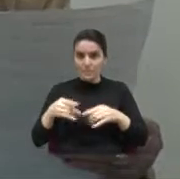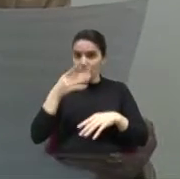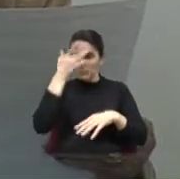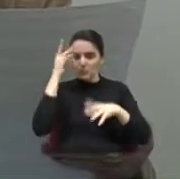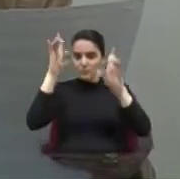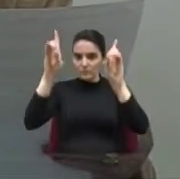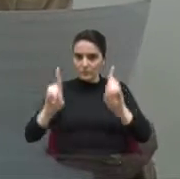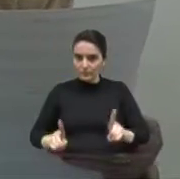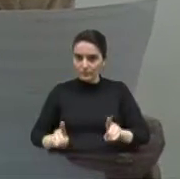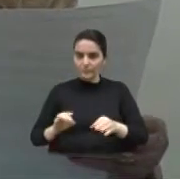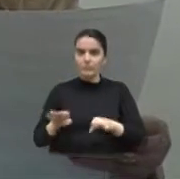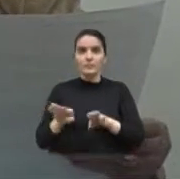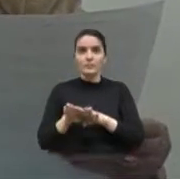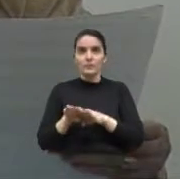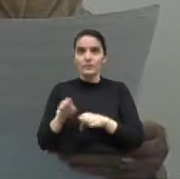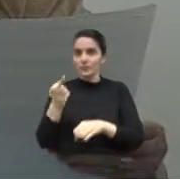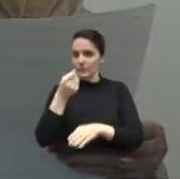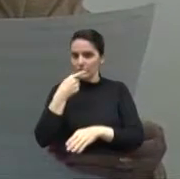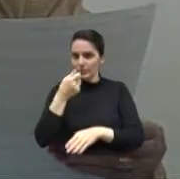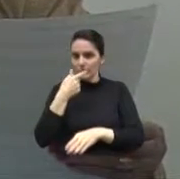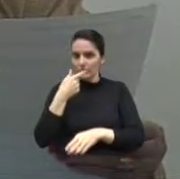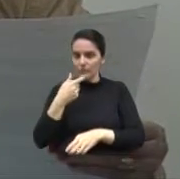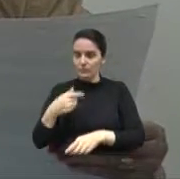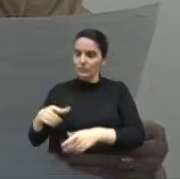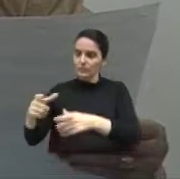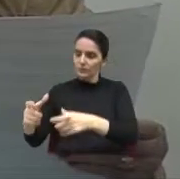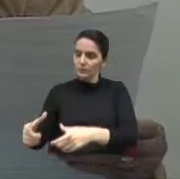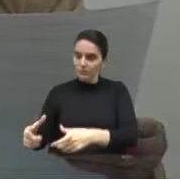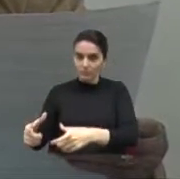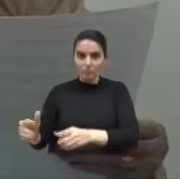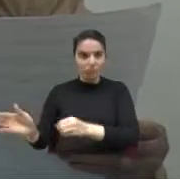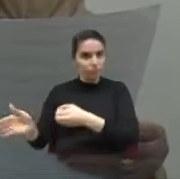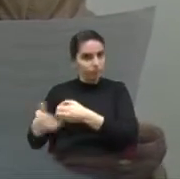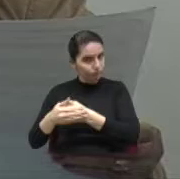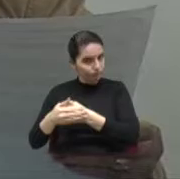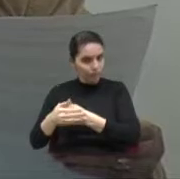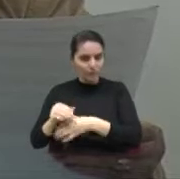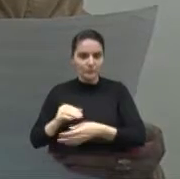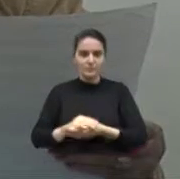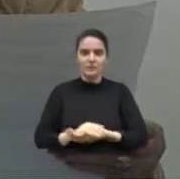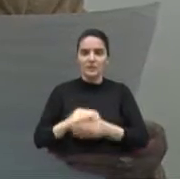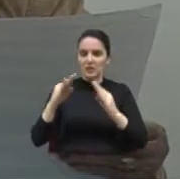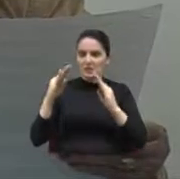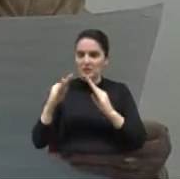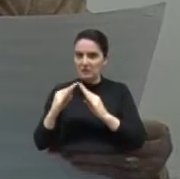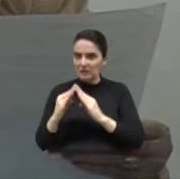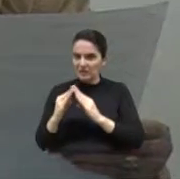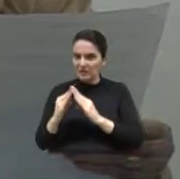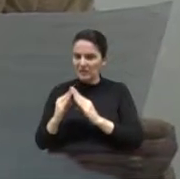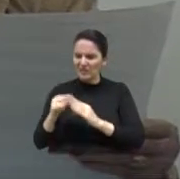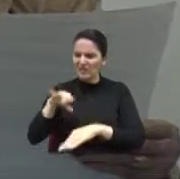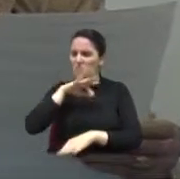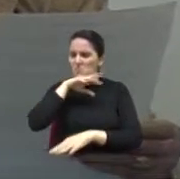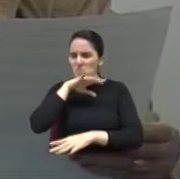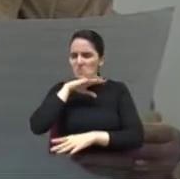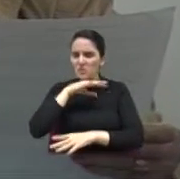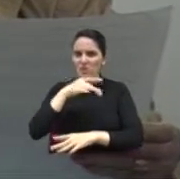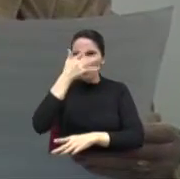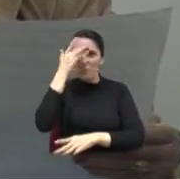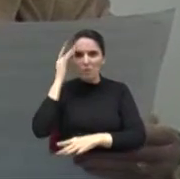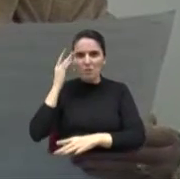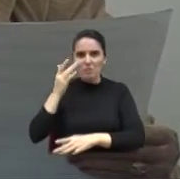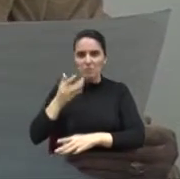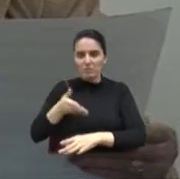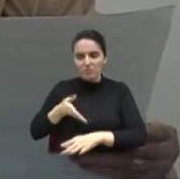farmácias fechadas, que nós estamos falando desde o ano passado. As casas sem estrutura para atender a população.